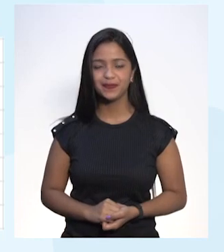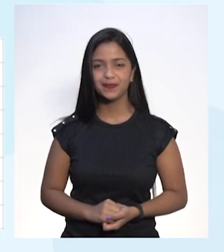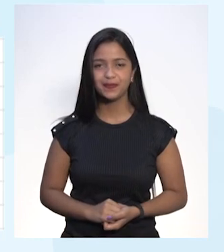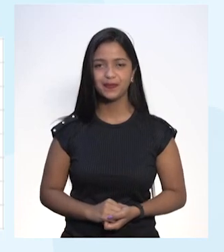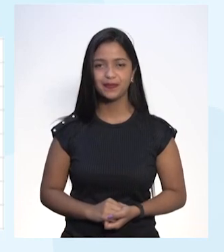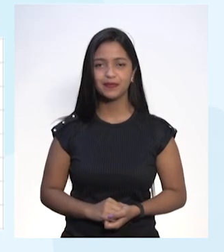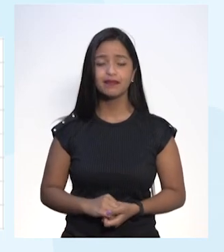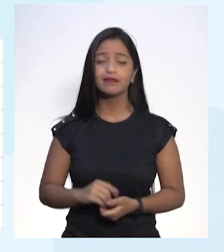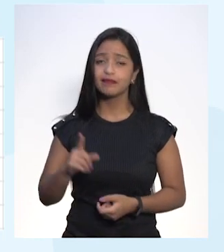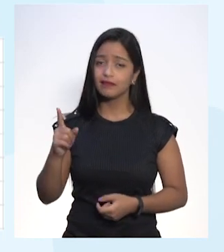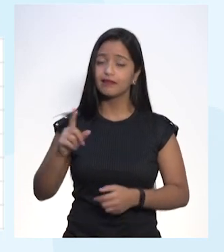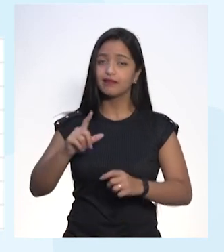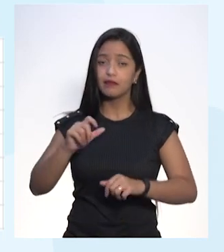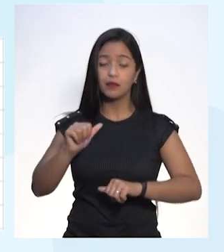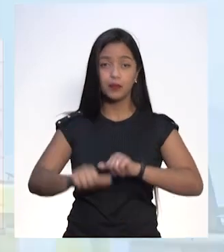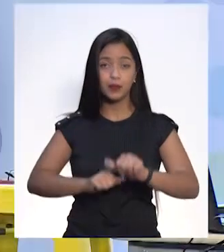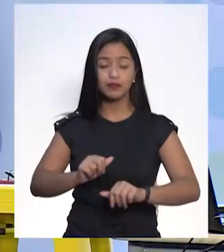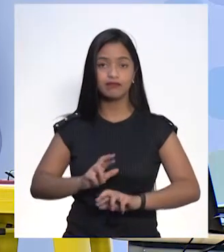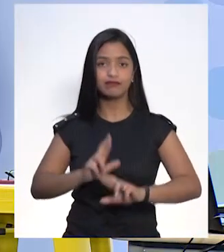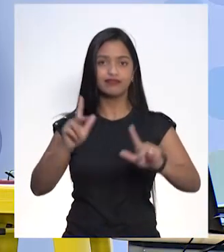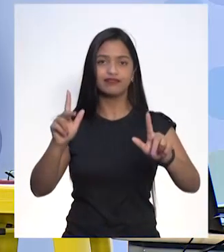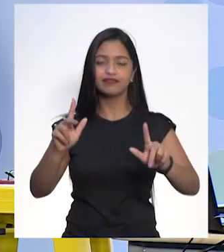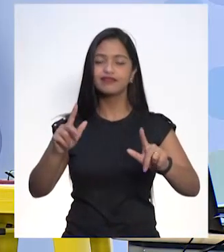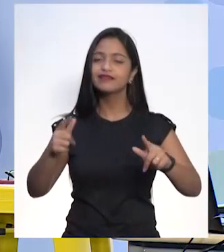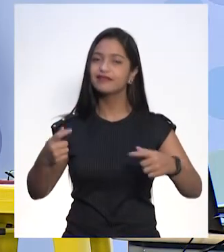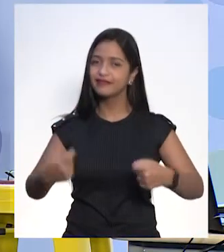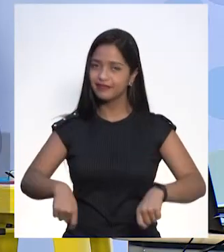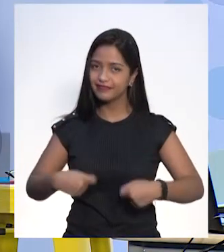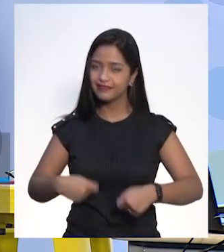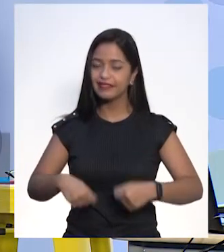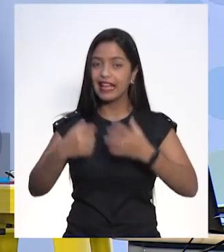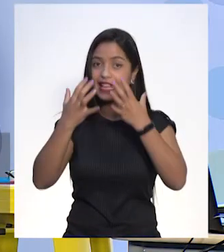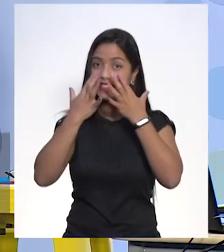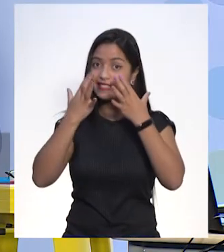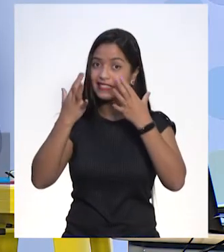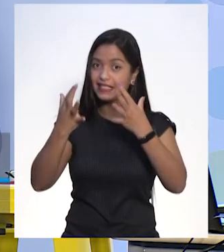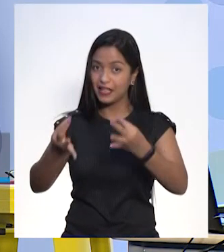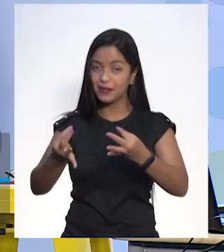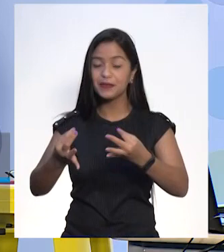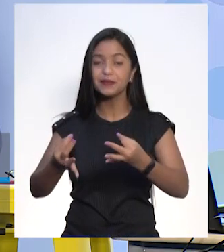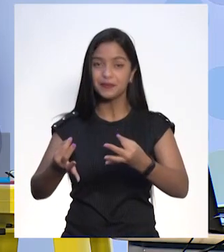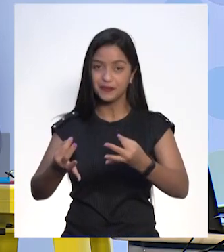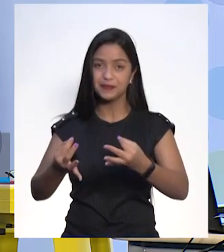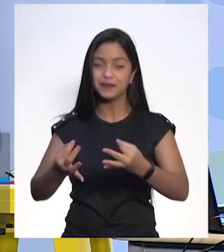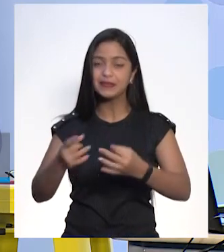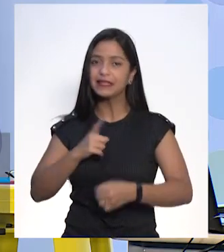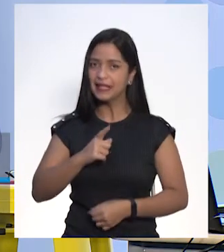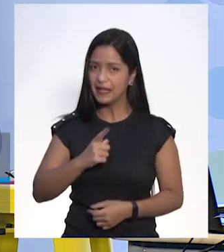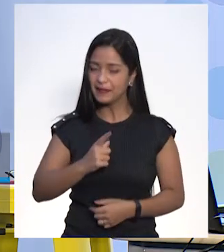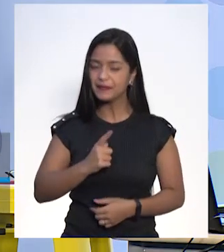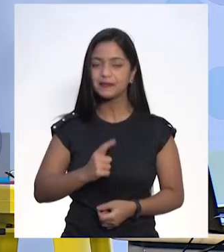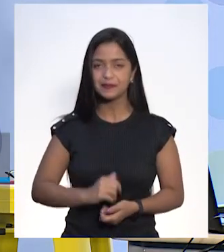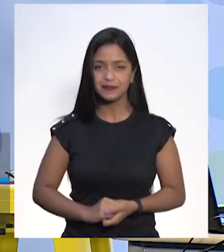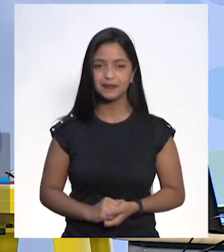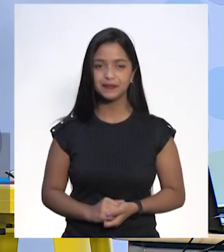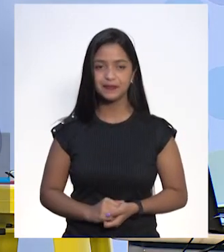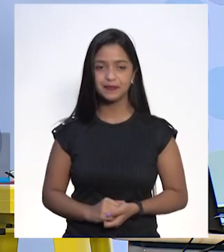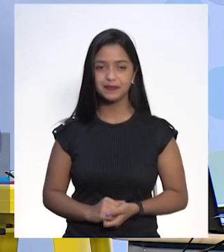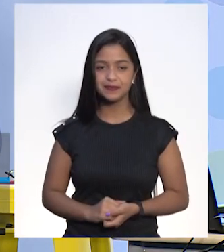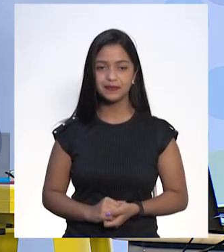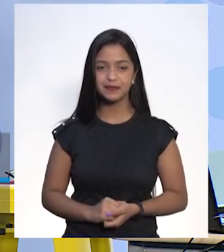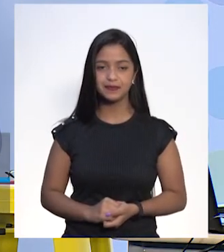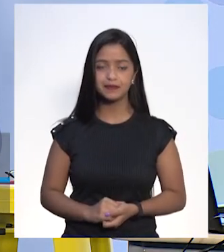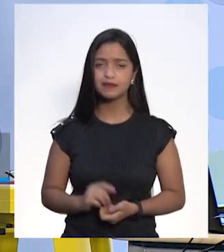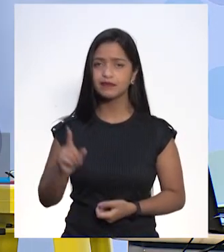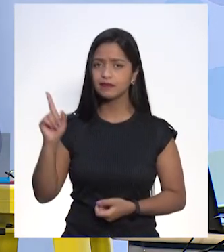A irregularidade na vida da gente, se prestar atenção, ela é bastante comum também. Então, ó, veja, a figura é